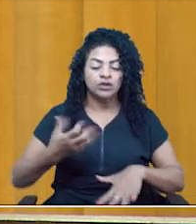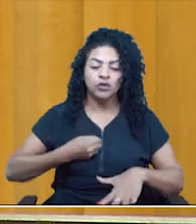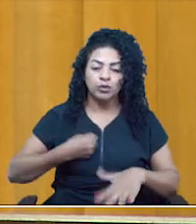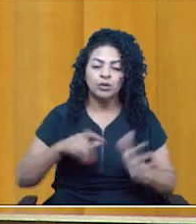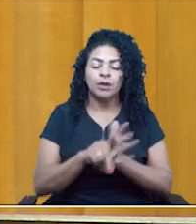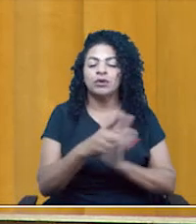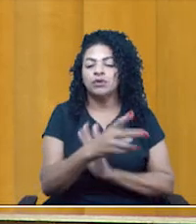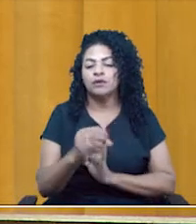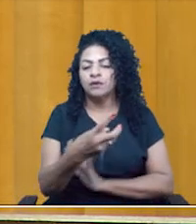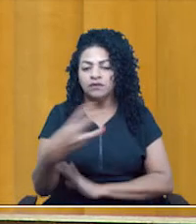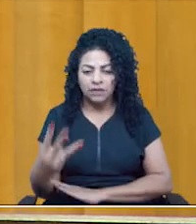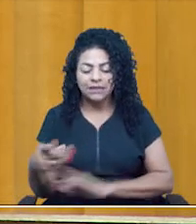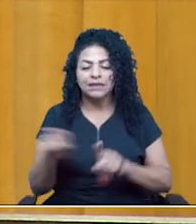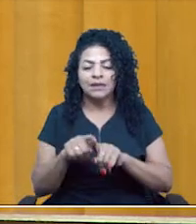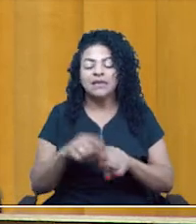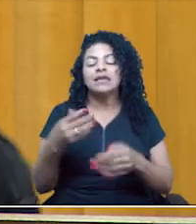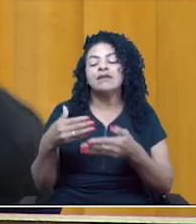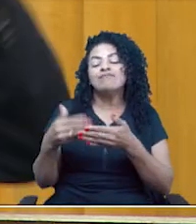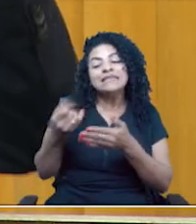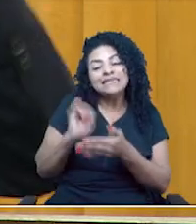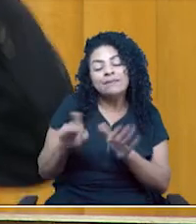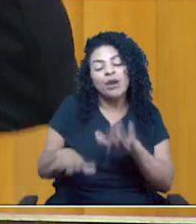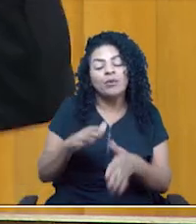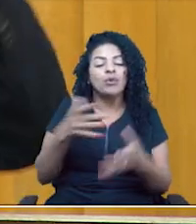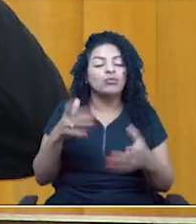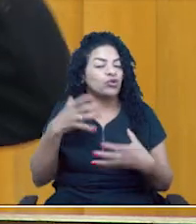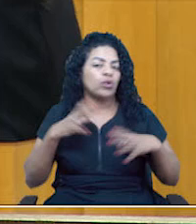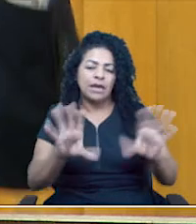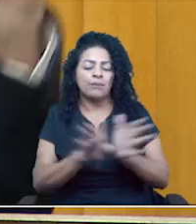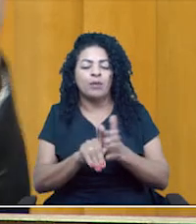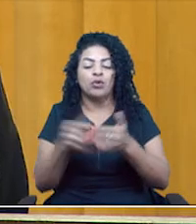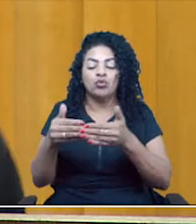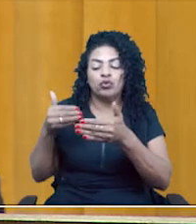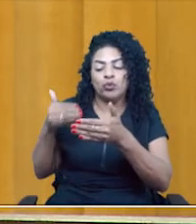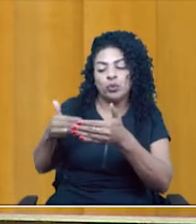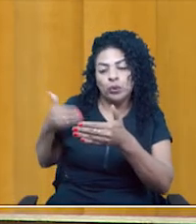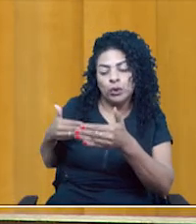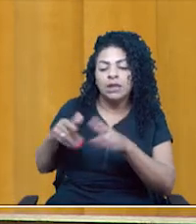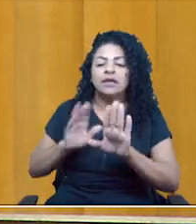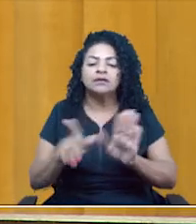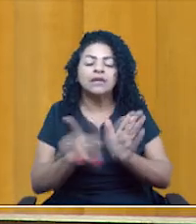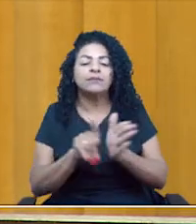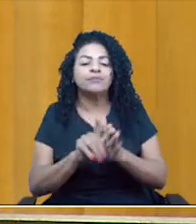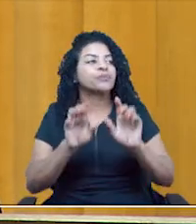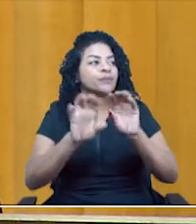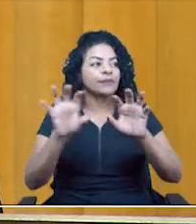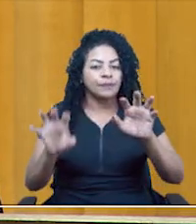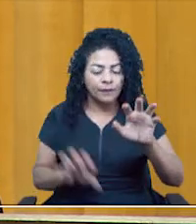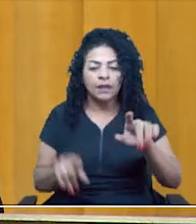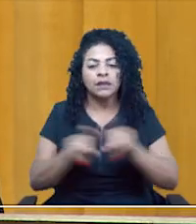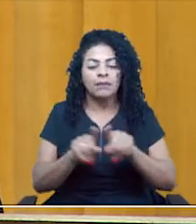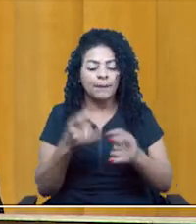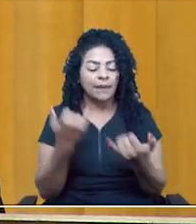Se não quiserem ver os outros, só vejam esse. Vou voltar. Então, eu trouxe algumas peças, um quebra-cabeça, que parecem desconexas